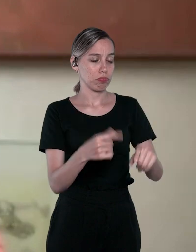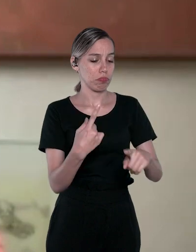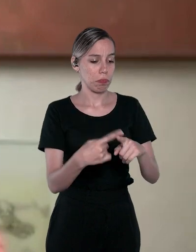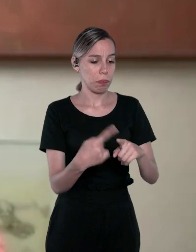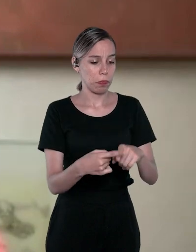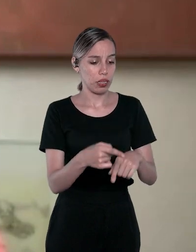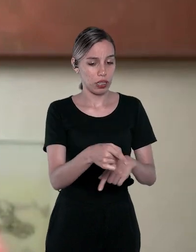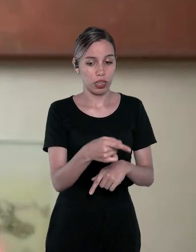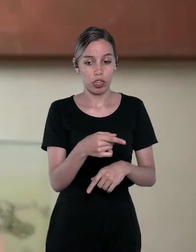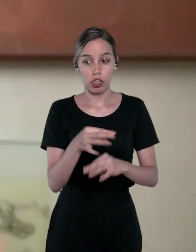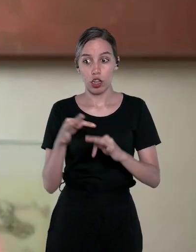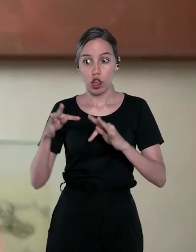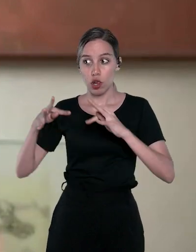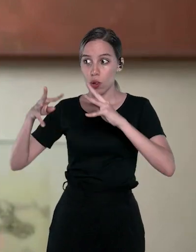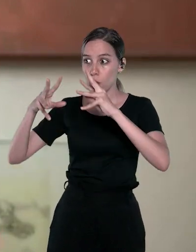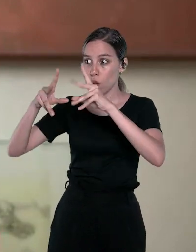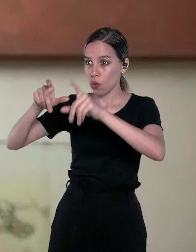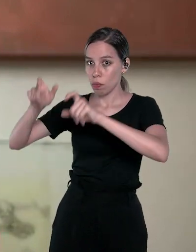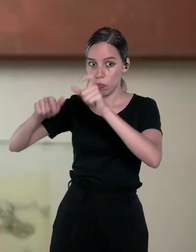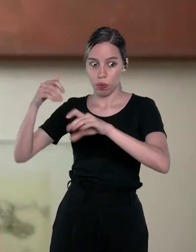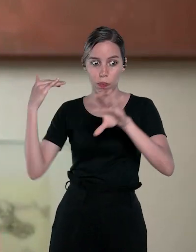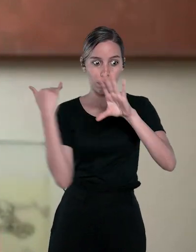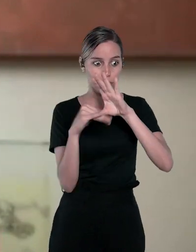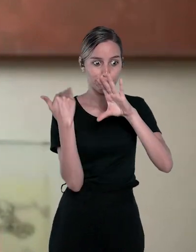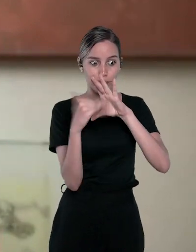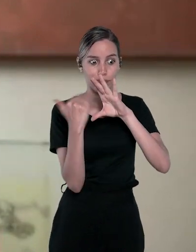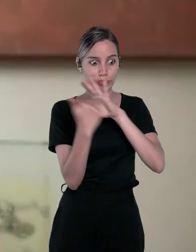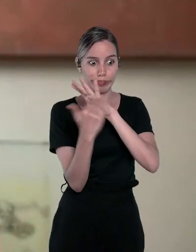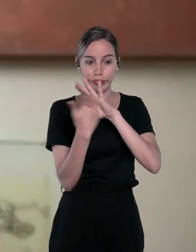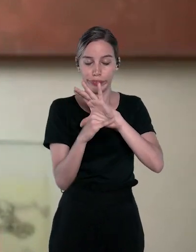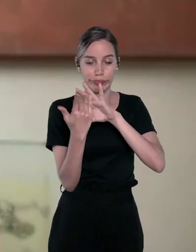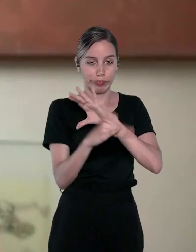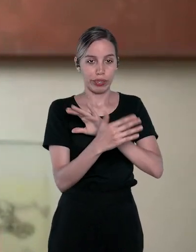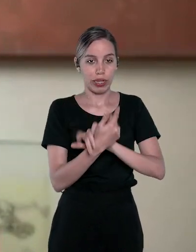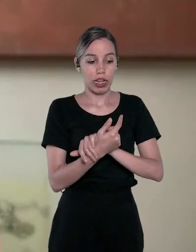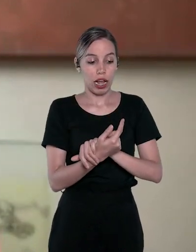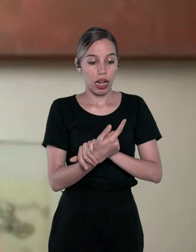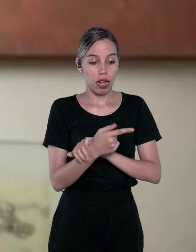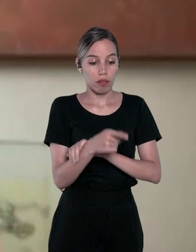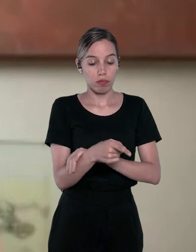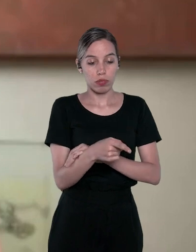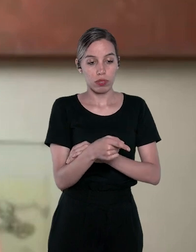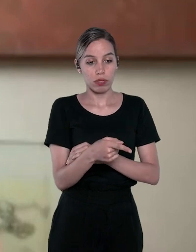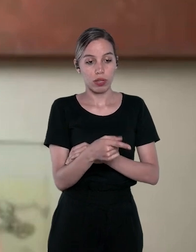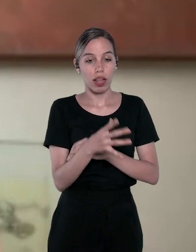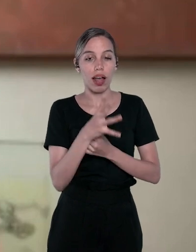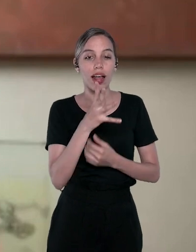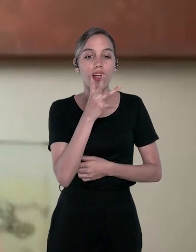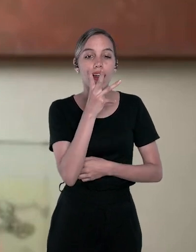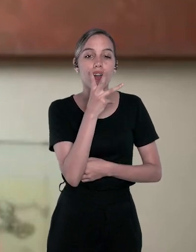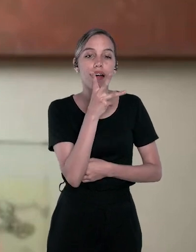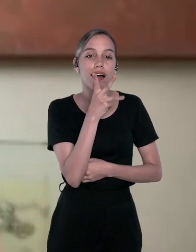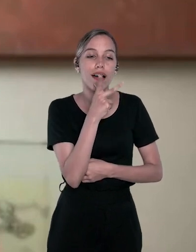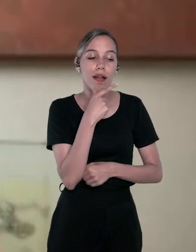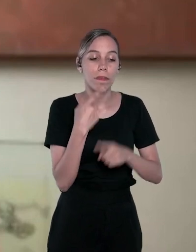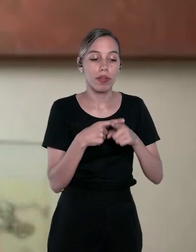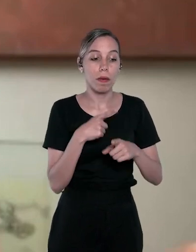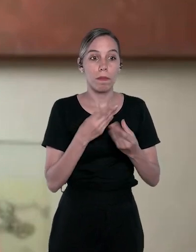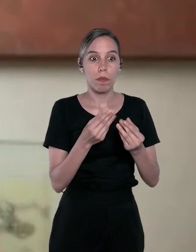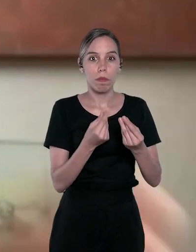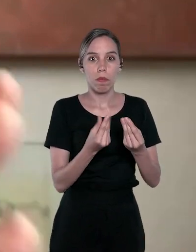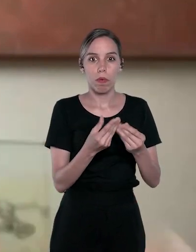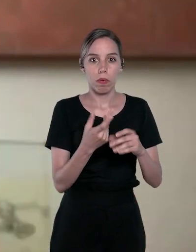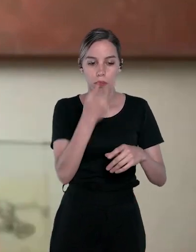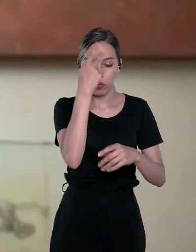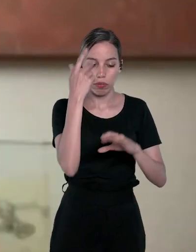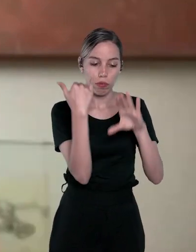lá, seus originais. Acabou que eles foram demorando, eu cobrava, como é que é? Quando é que vai sair? Aí eu desisti, cheguei,